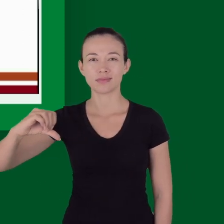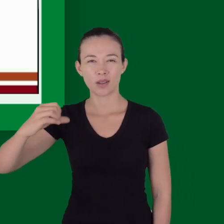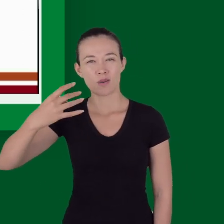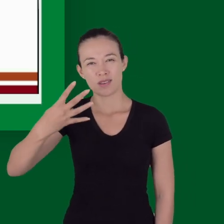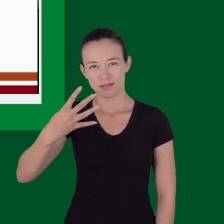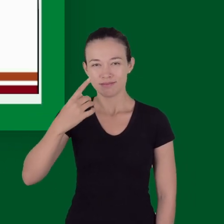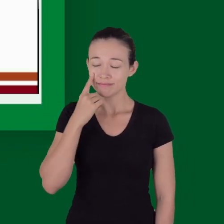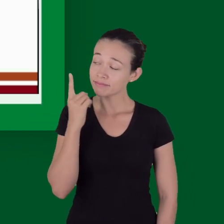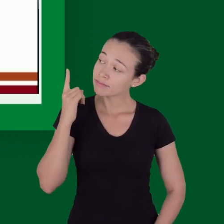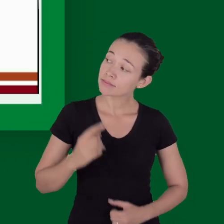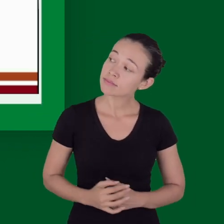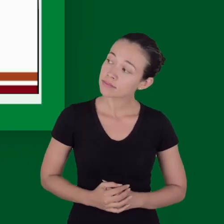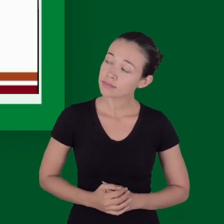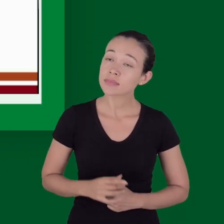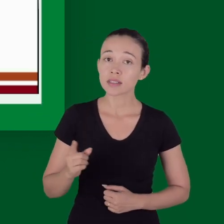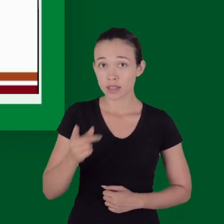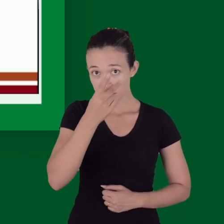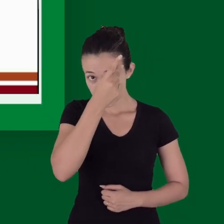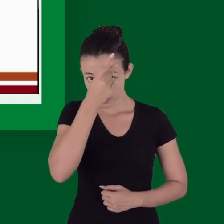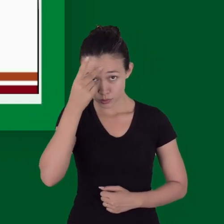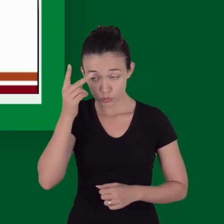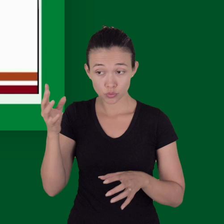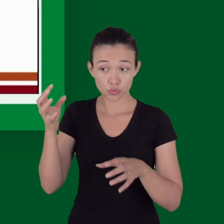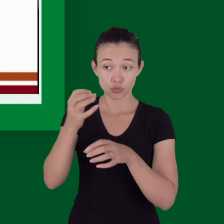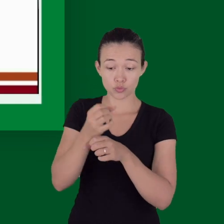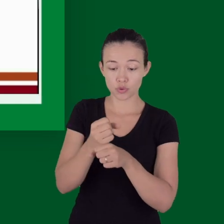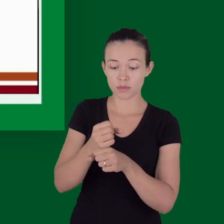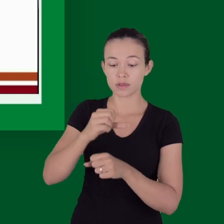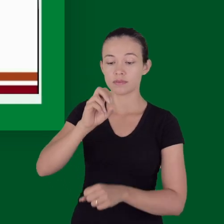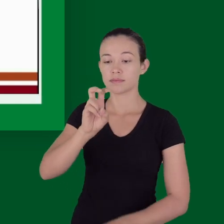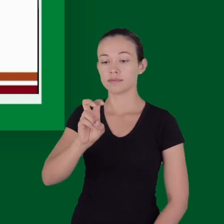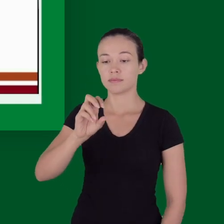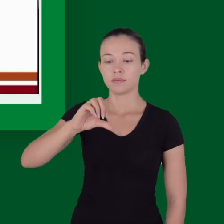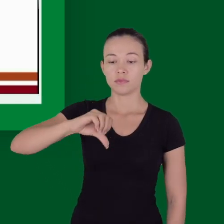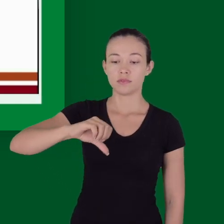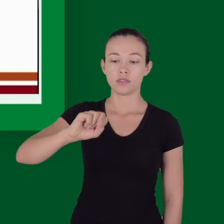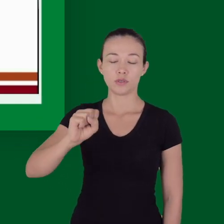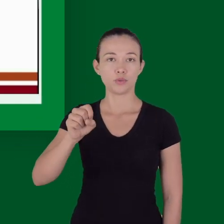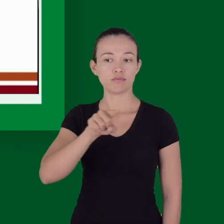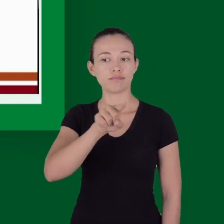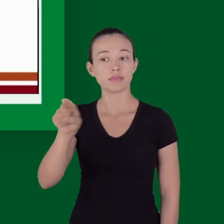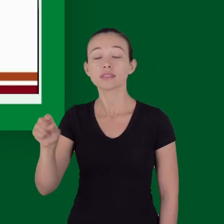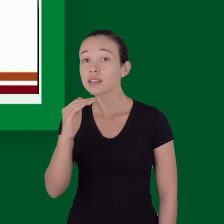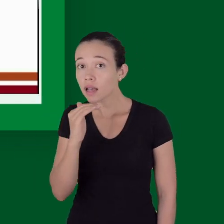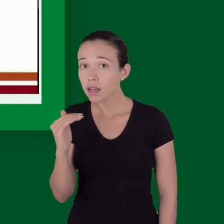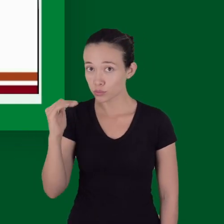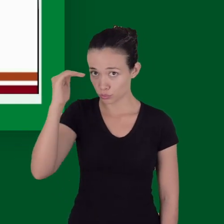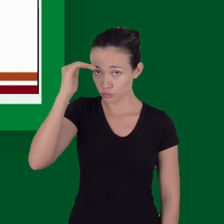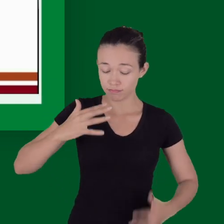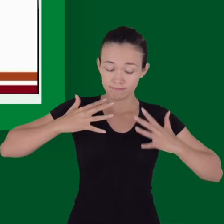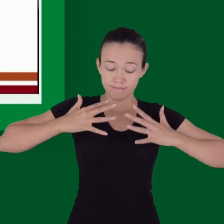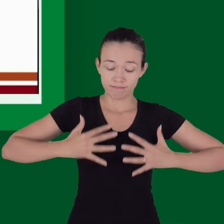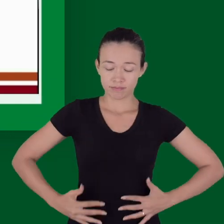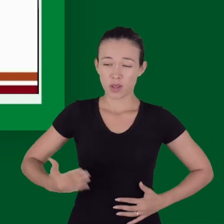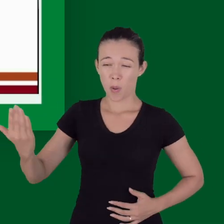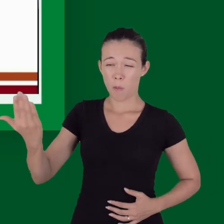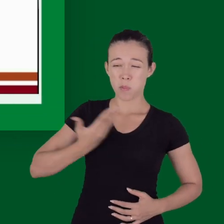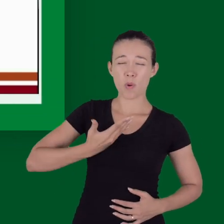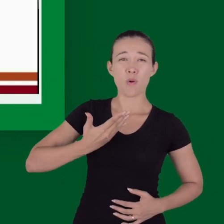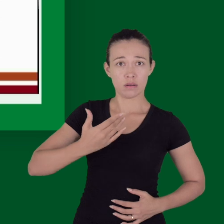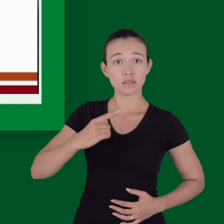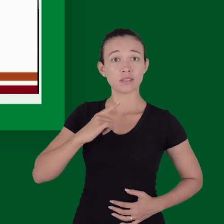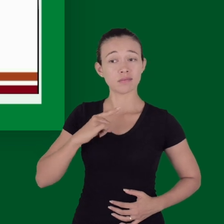choque no choque hemorrágico né Esse estudo é publicado No new engl em